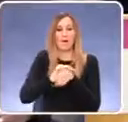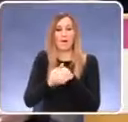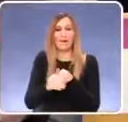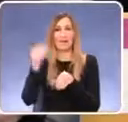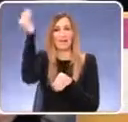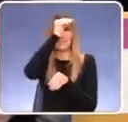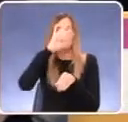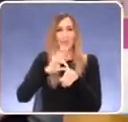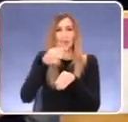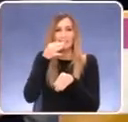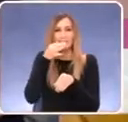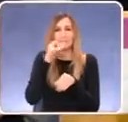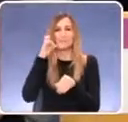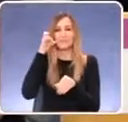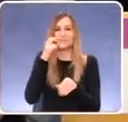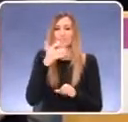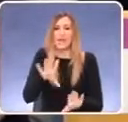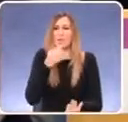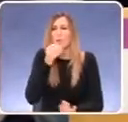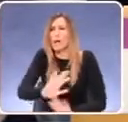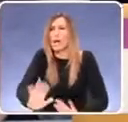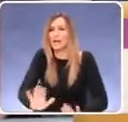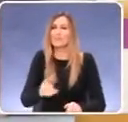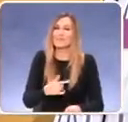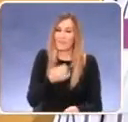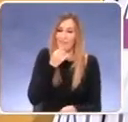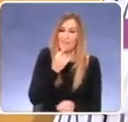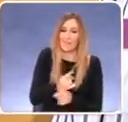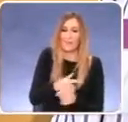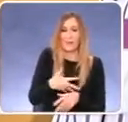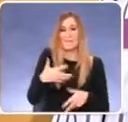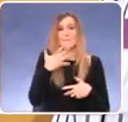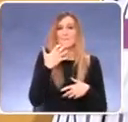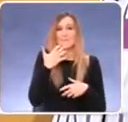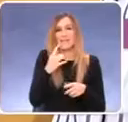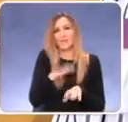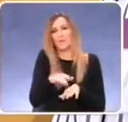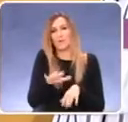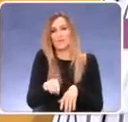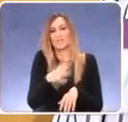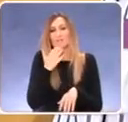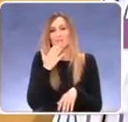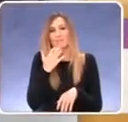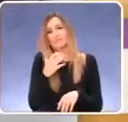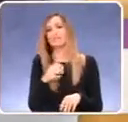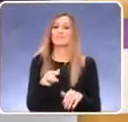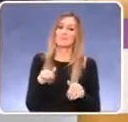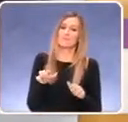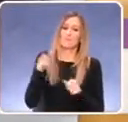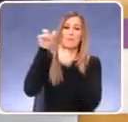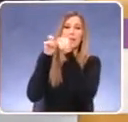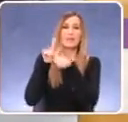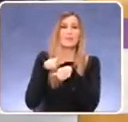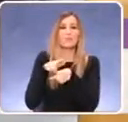de semana. Mas também digo mais sempre, por não medo. Quero comer, mas depois como. Mais por medo, também ainda estou com um bocadinho de receio. Mas não tem que ter, realmente. E foi operado há quanto tempo?